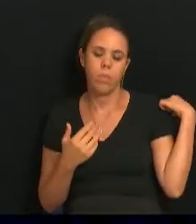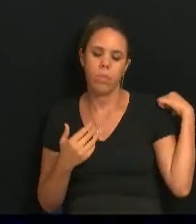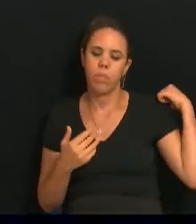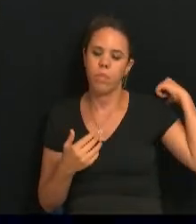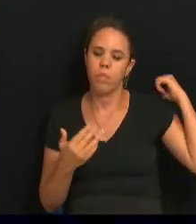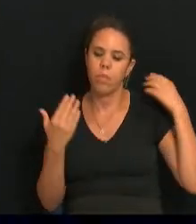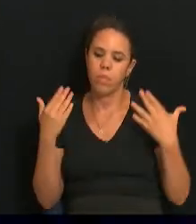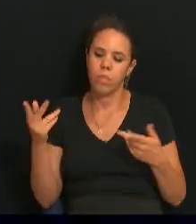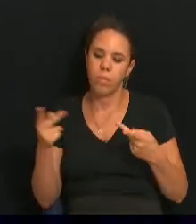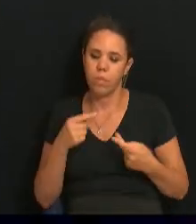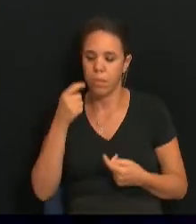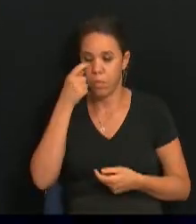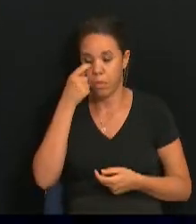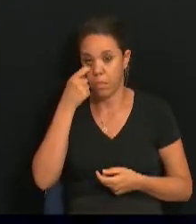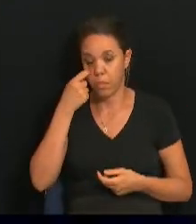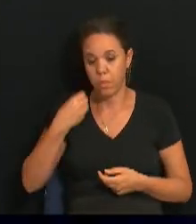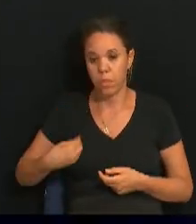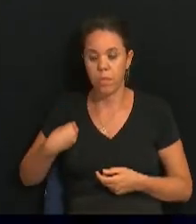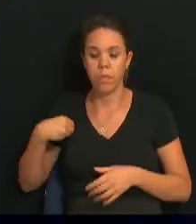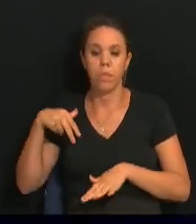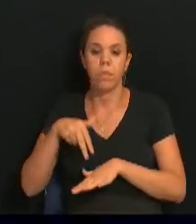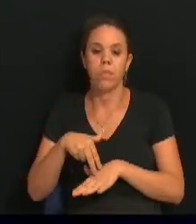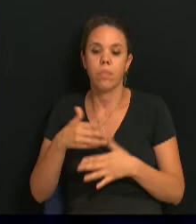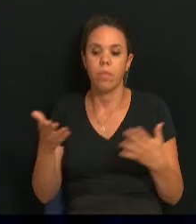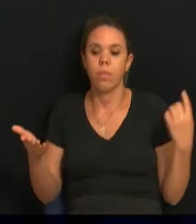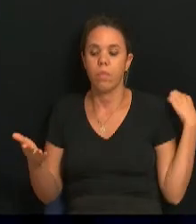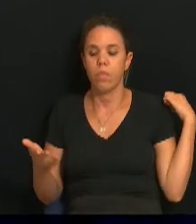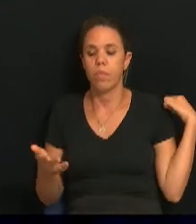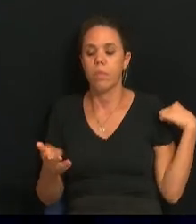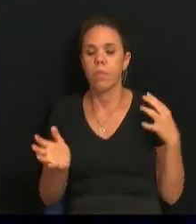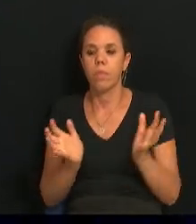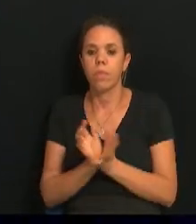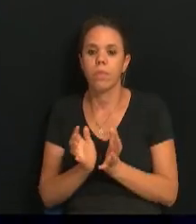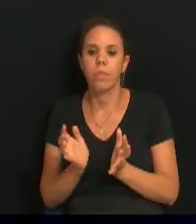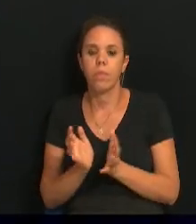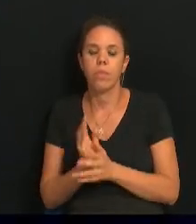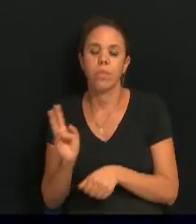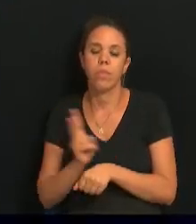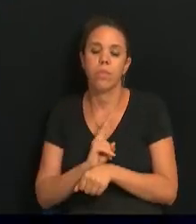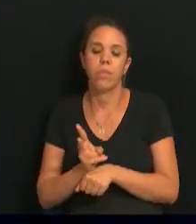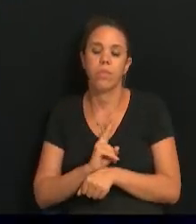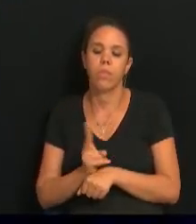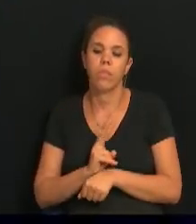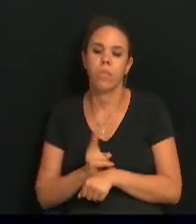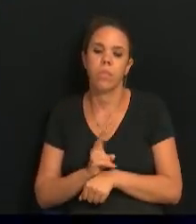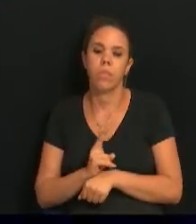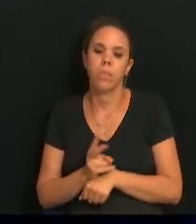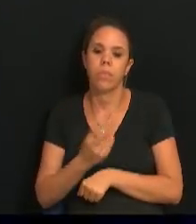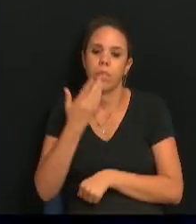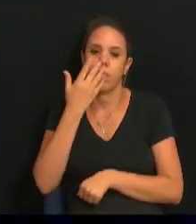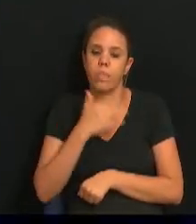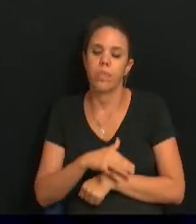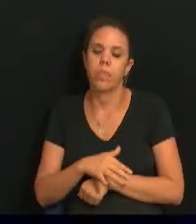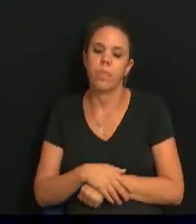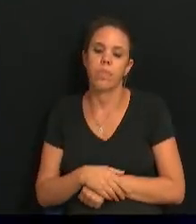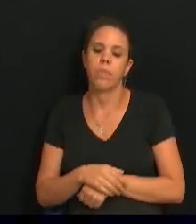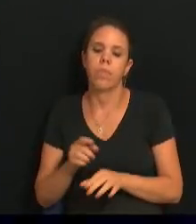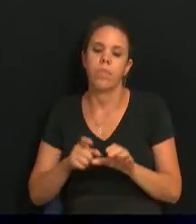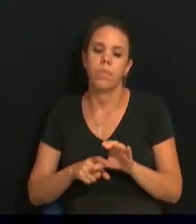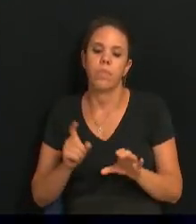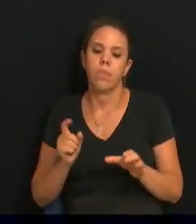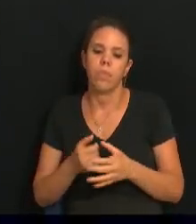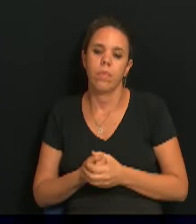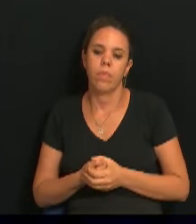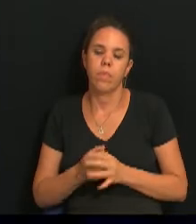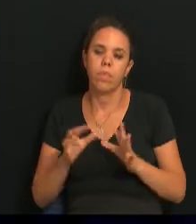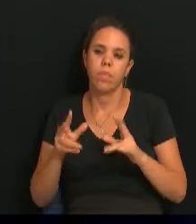né, de estar aqui representando a Comissão de Monitoras e Agentes de Educação Infantil, comissão independente, e